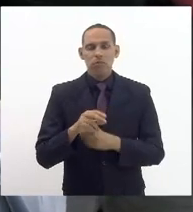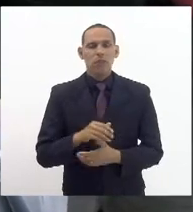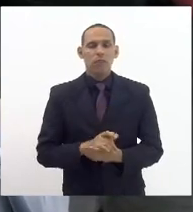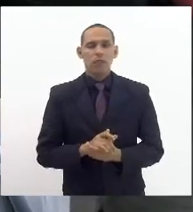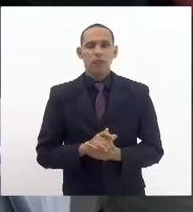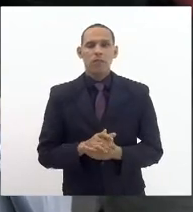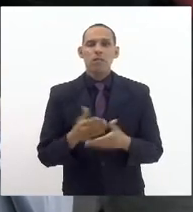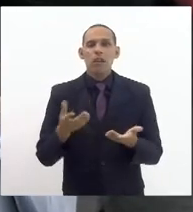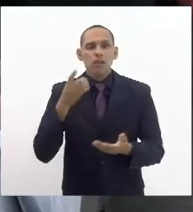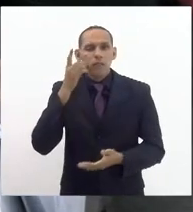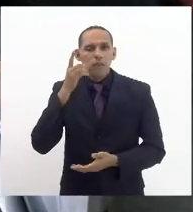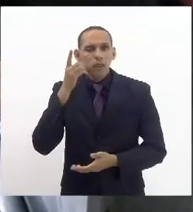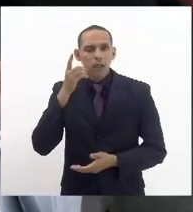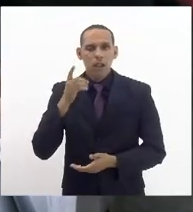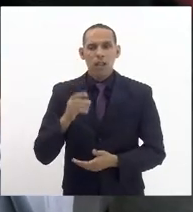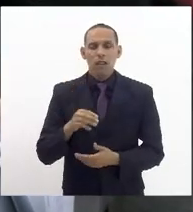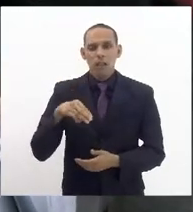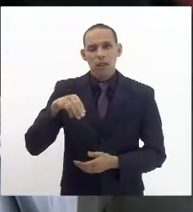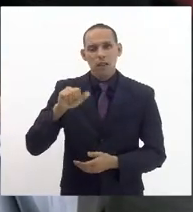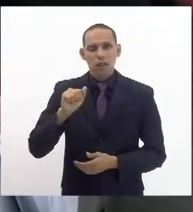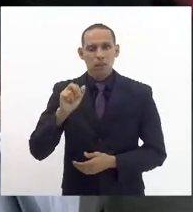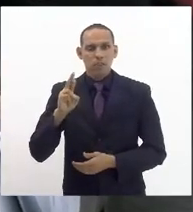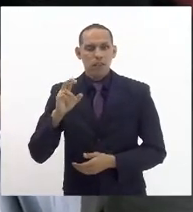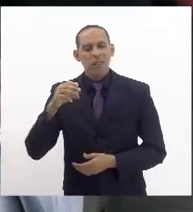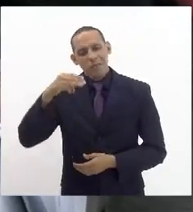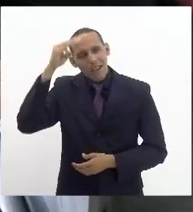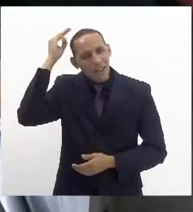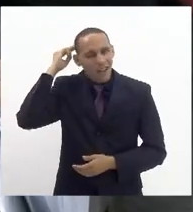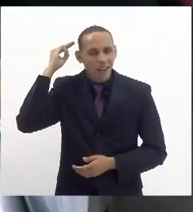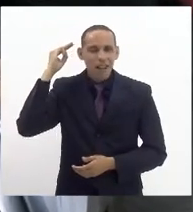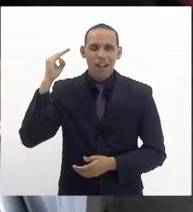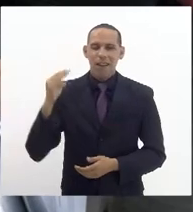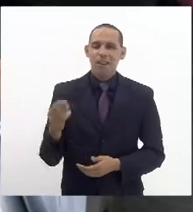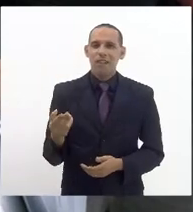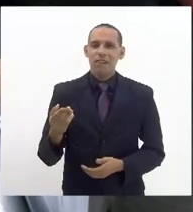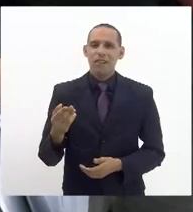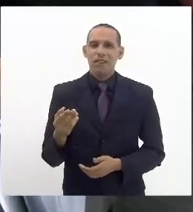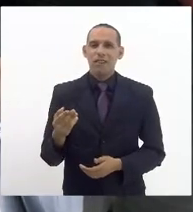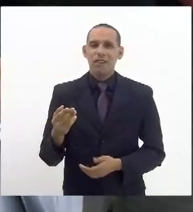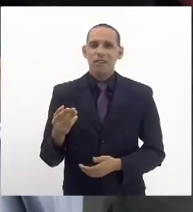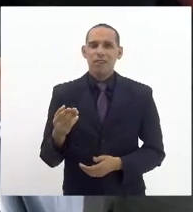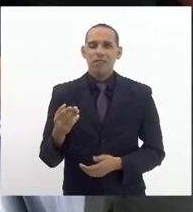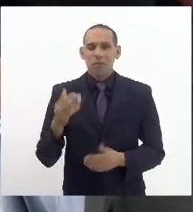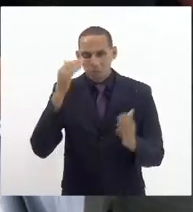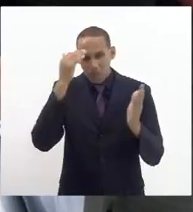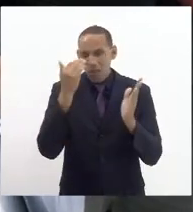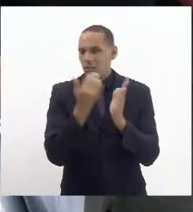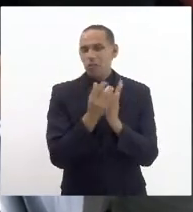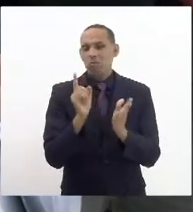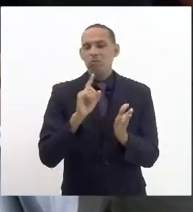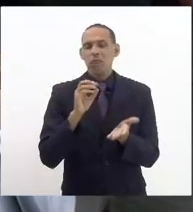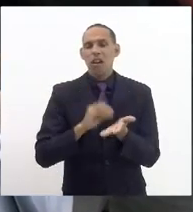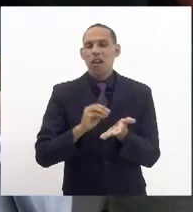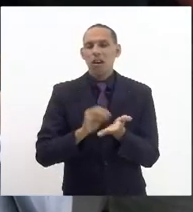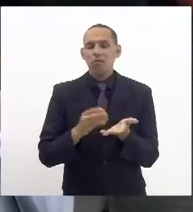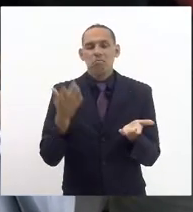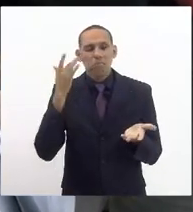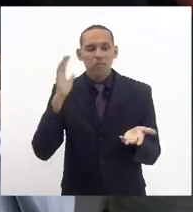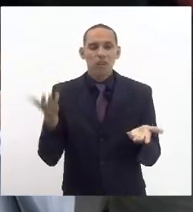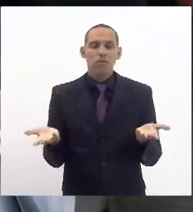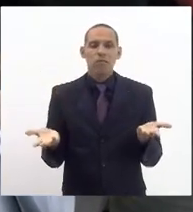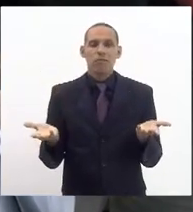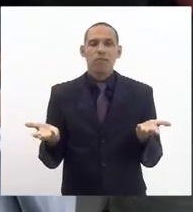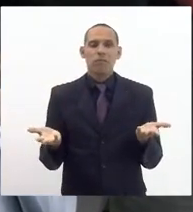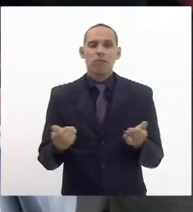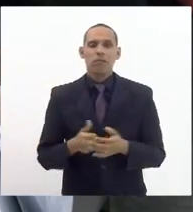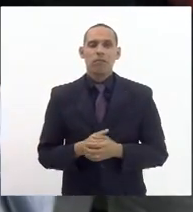o deputado Márcio Pacheco não está cumprindo o que foi... Não sei,